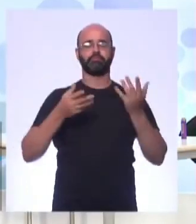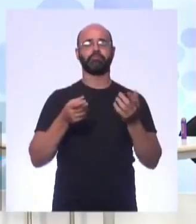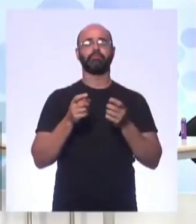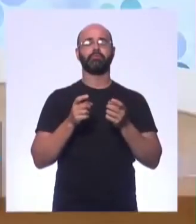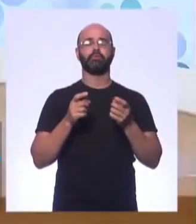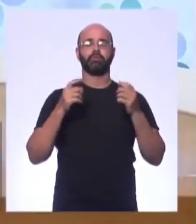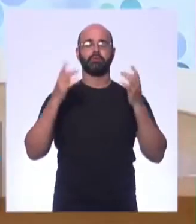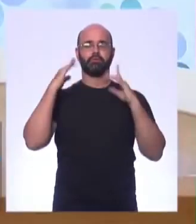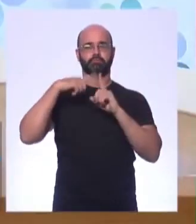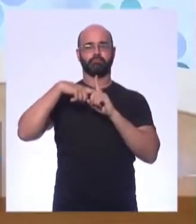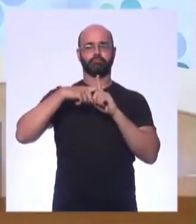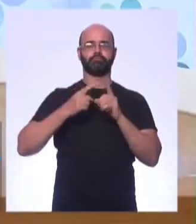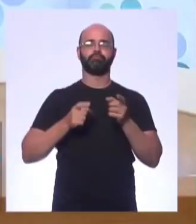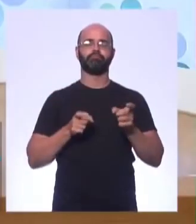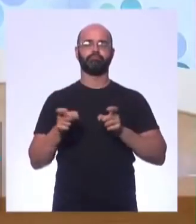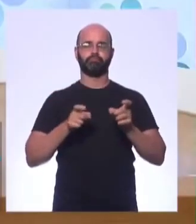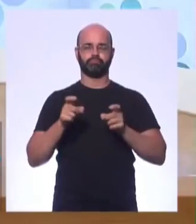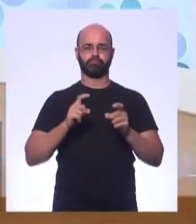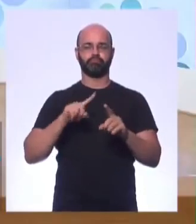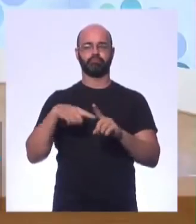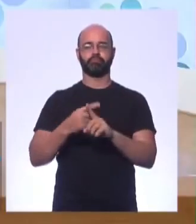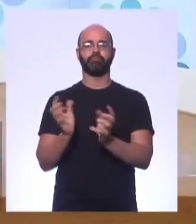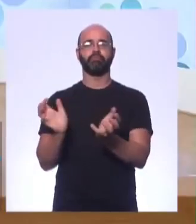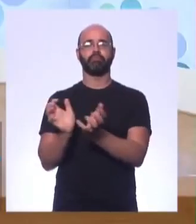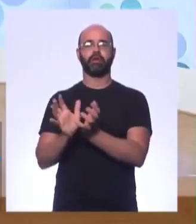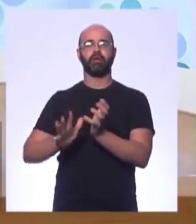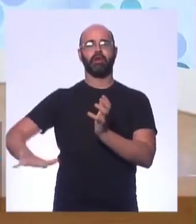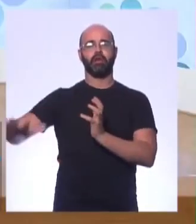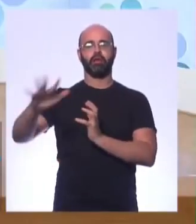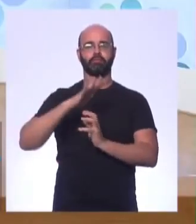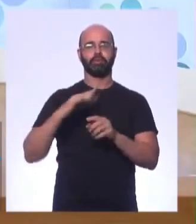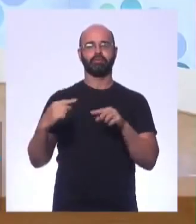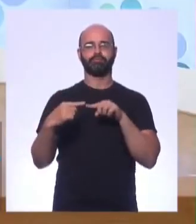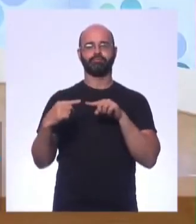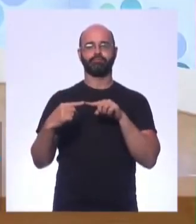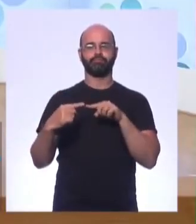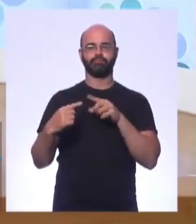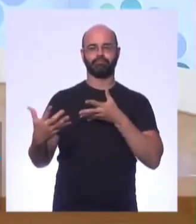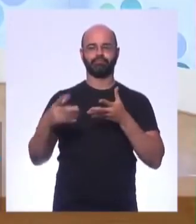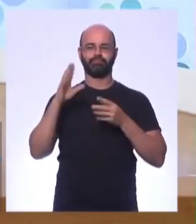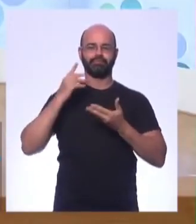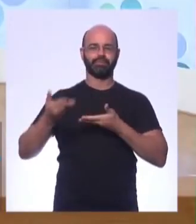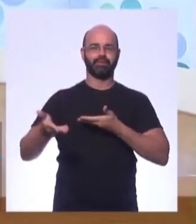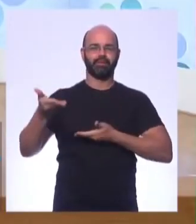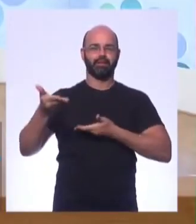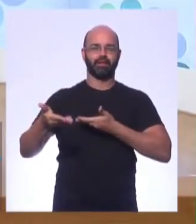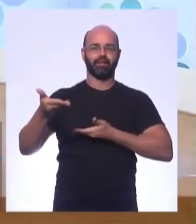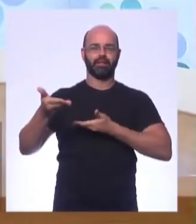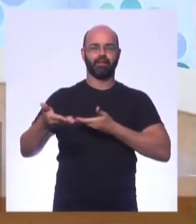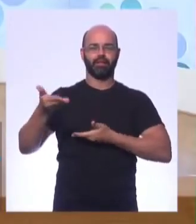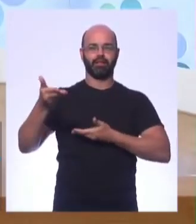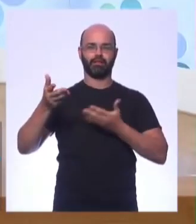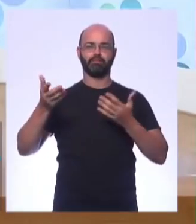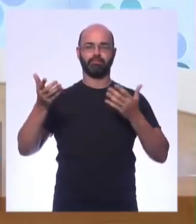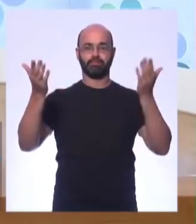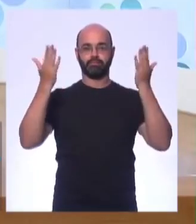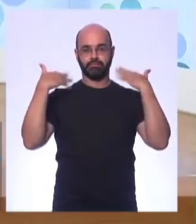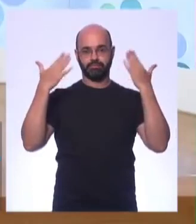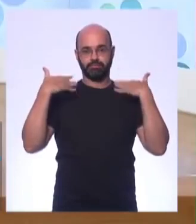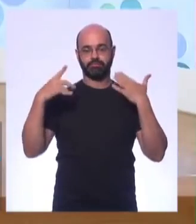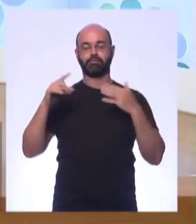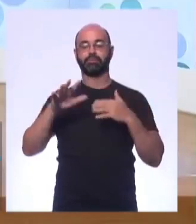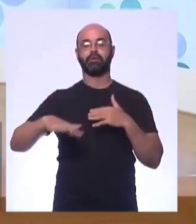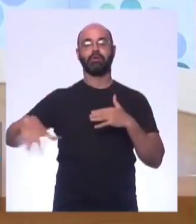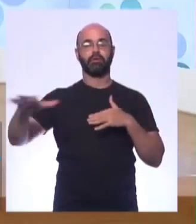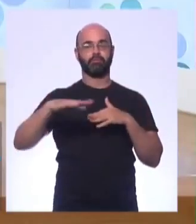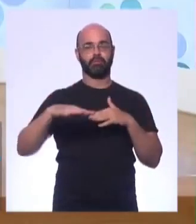o meio ambiente. Para Francisco aqui, bem associado e bem lembrado aí. Bacana. É porque precisa equilibrar, né, o calor do corpo com o meio em que ele está,